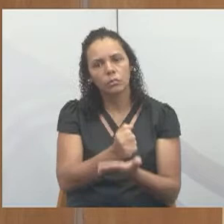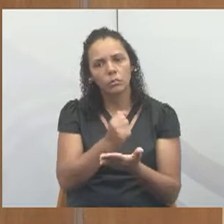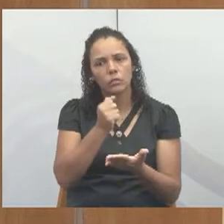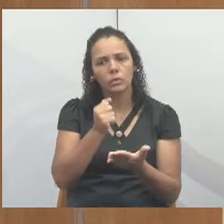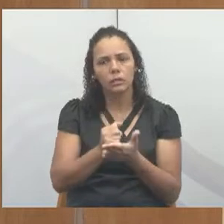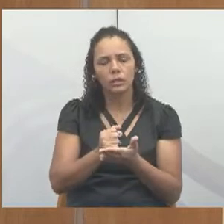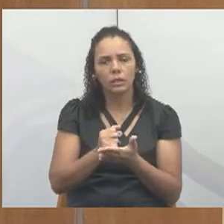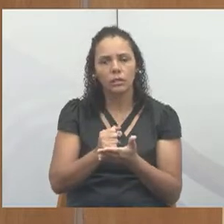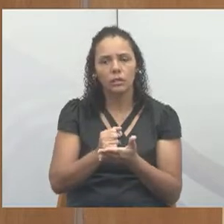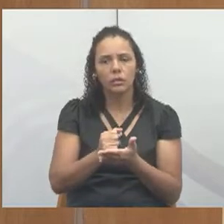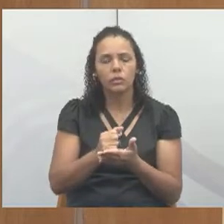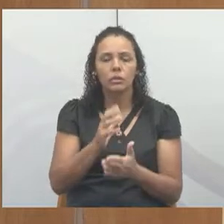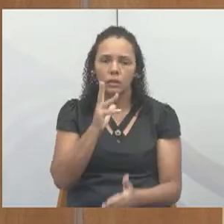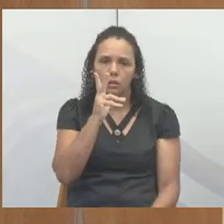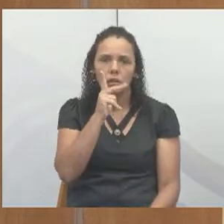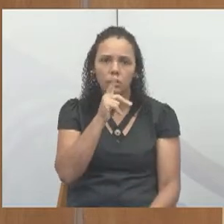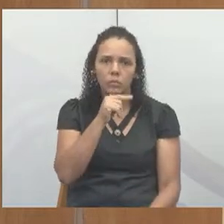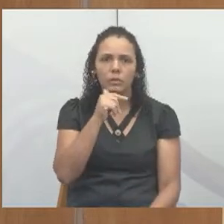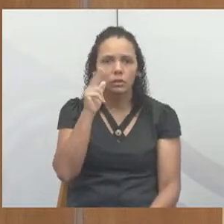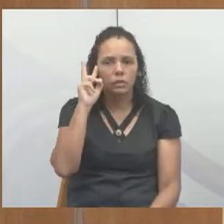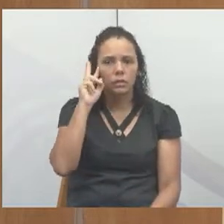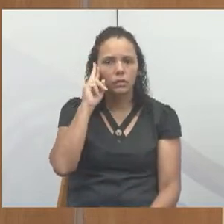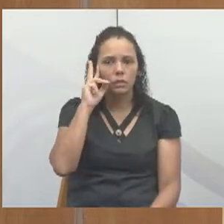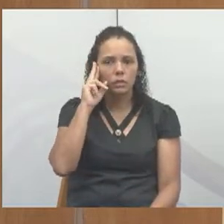outro. Acho que eu respondi a sua pergunta.